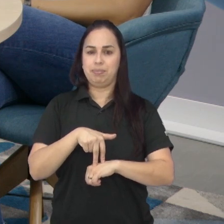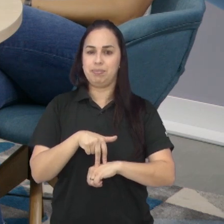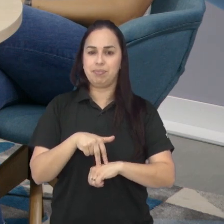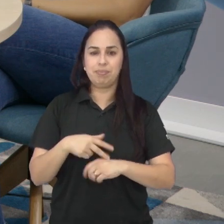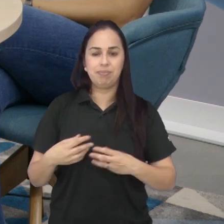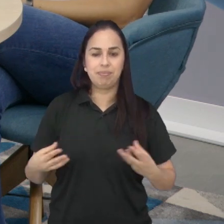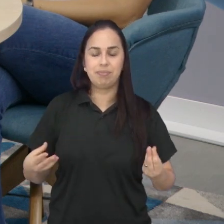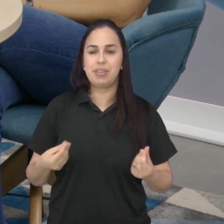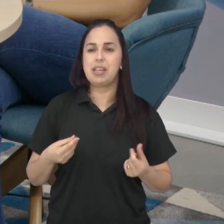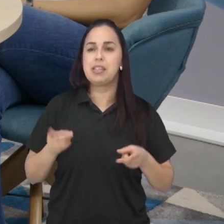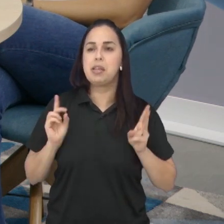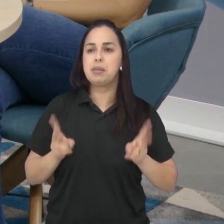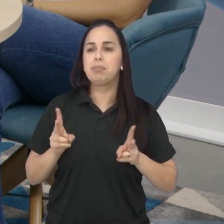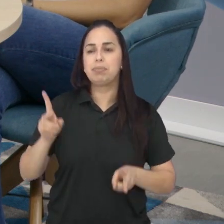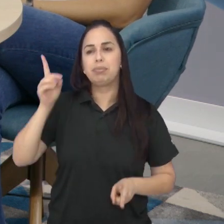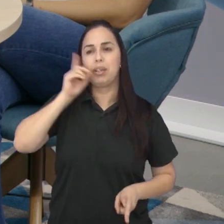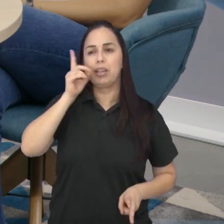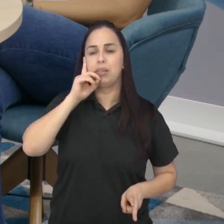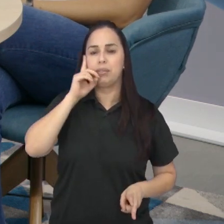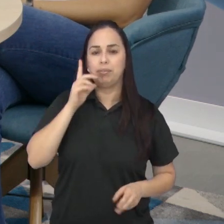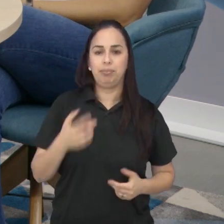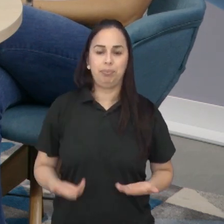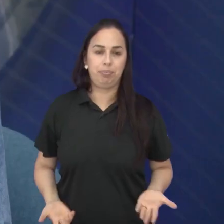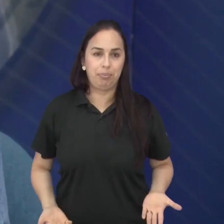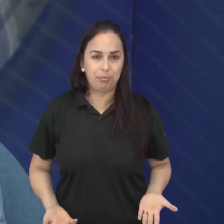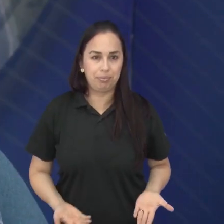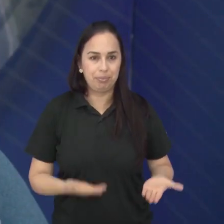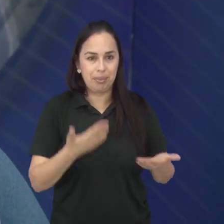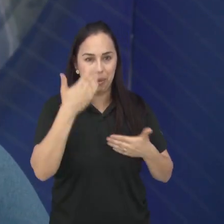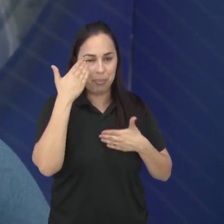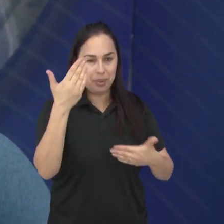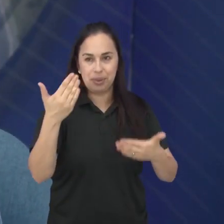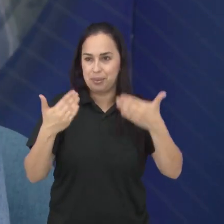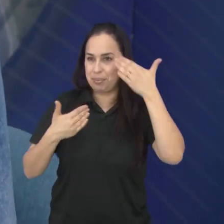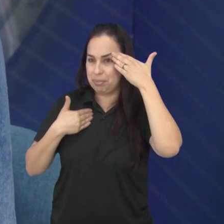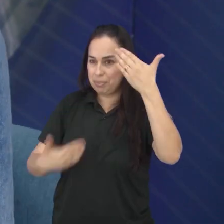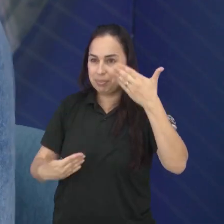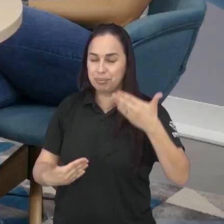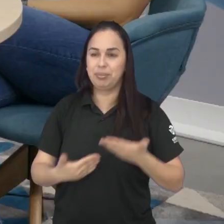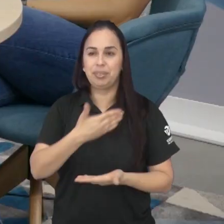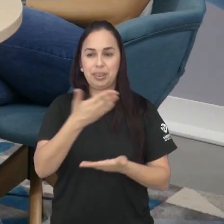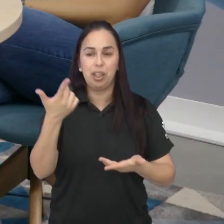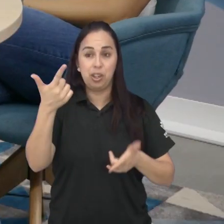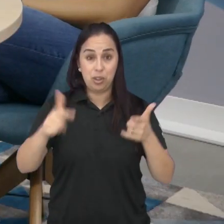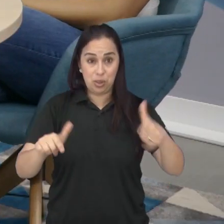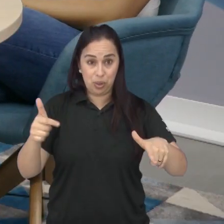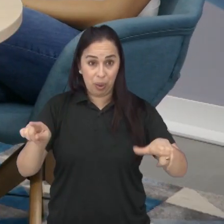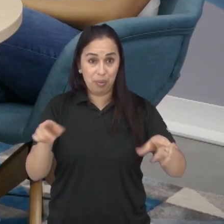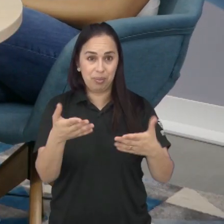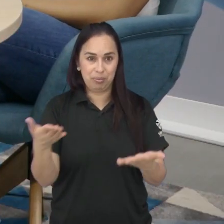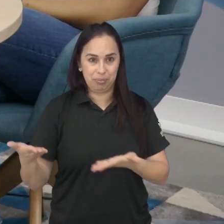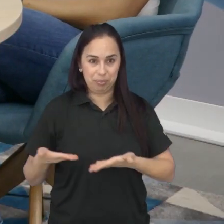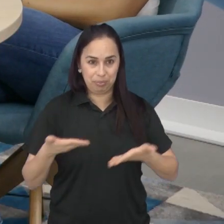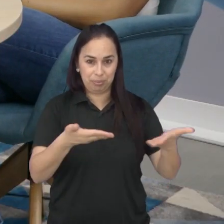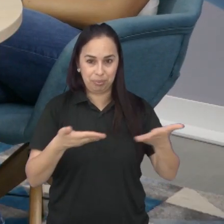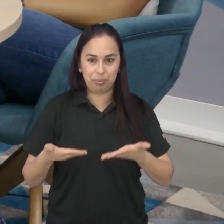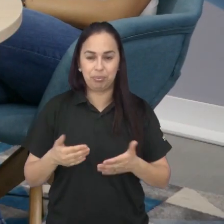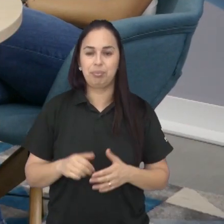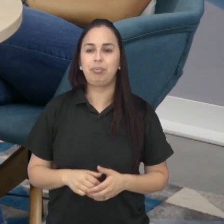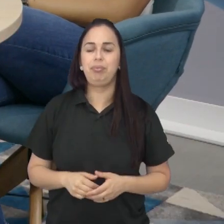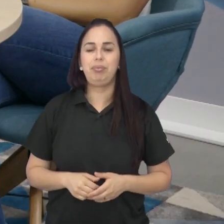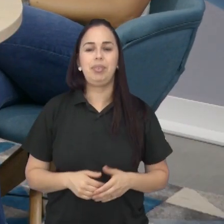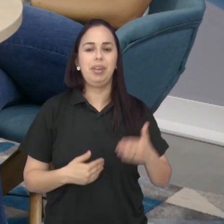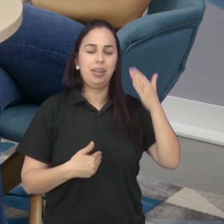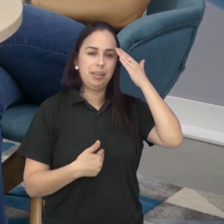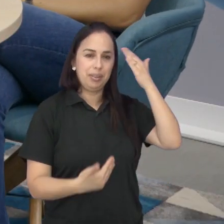coisa diária, né? Uma luta diária. É isso, meninas. Muito obrigada mais uma vez pela Obrigada presença a de vocês, vocês. viu? Que pelo agradeço. convite.